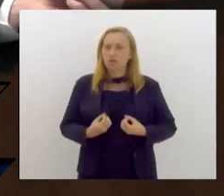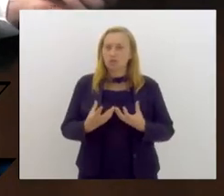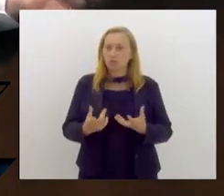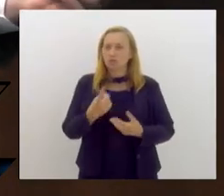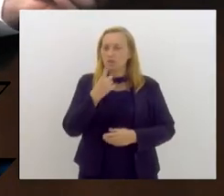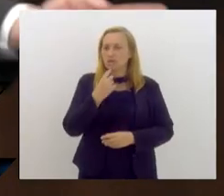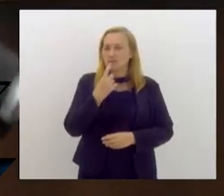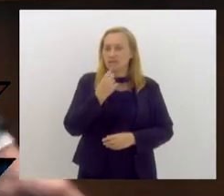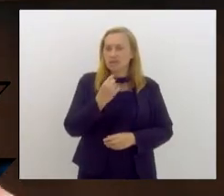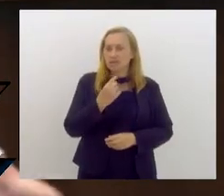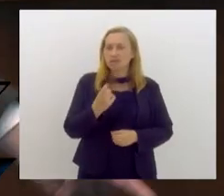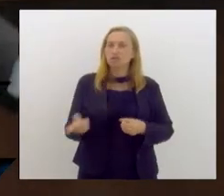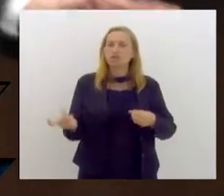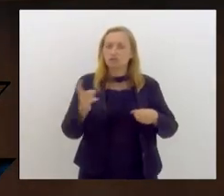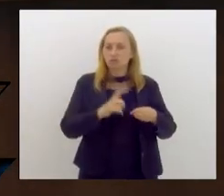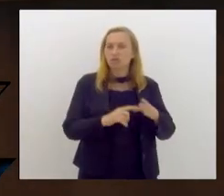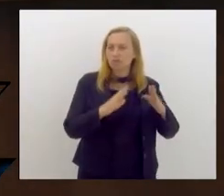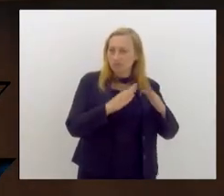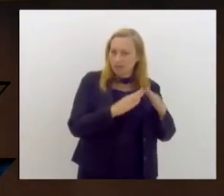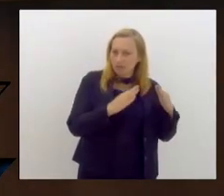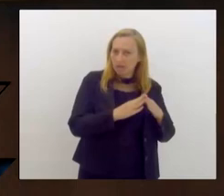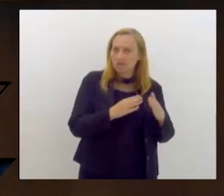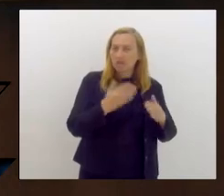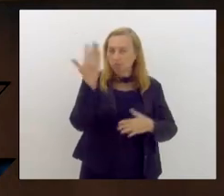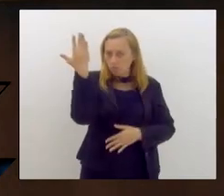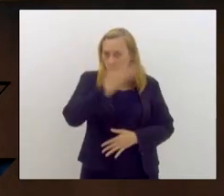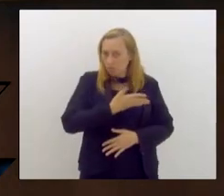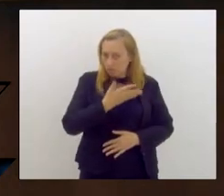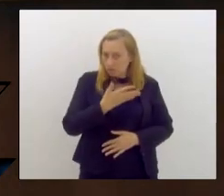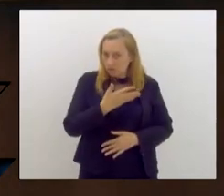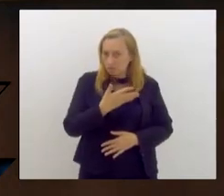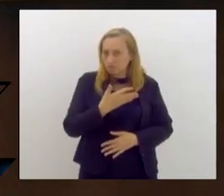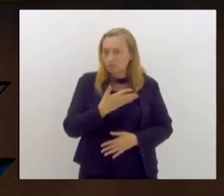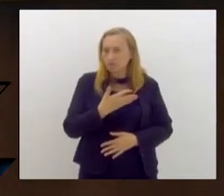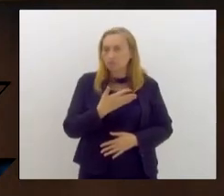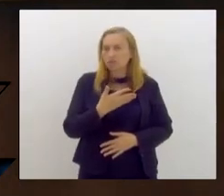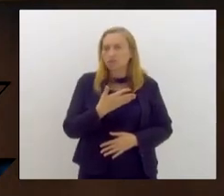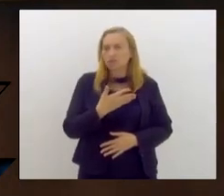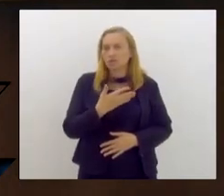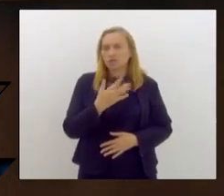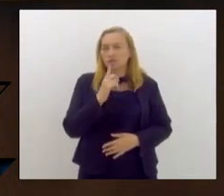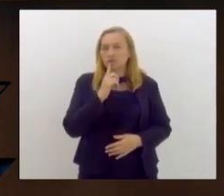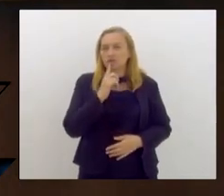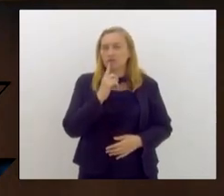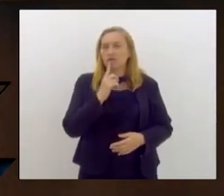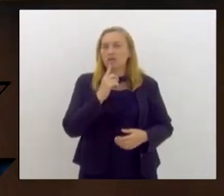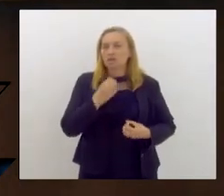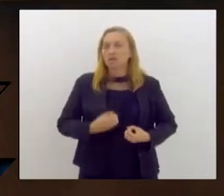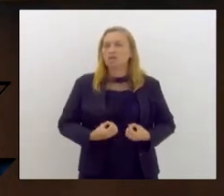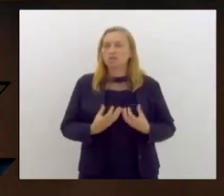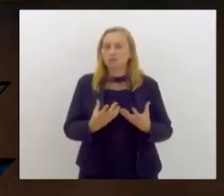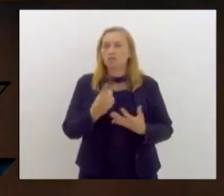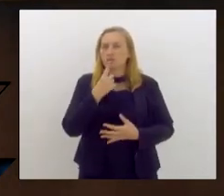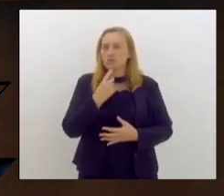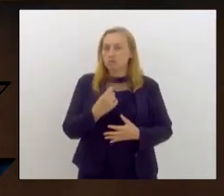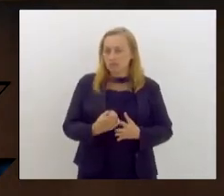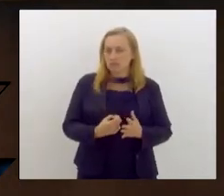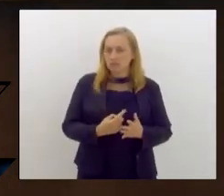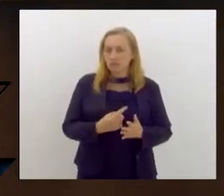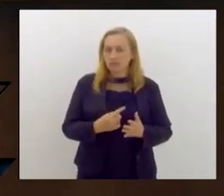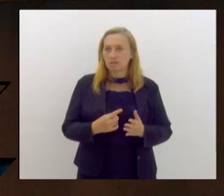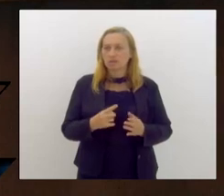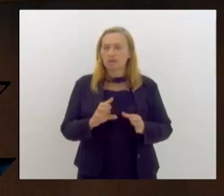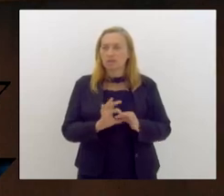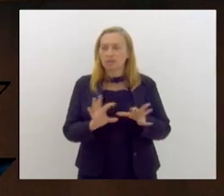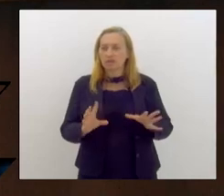direito de retorno à sua residência, comprovando que a doação foi feita e tendo isenção da passagem. A